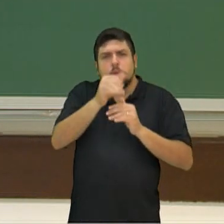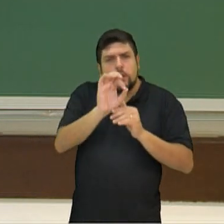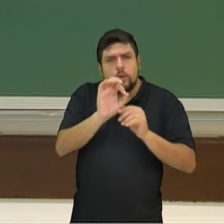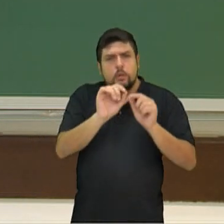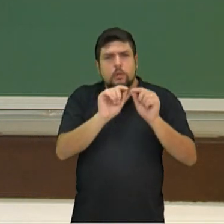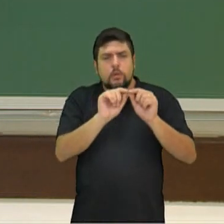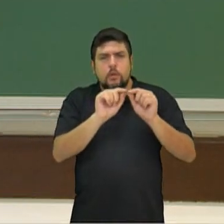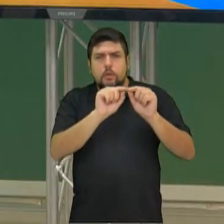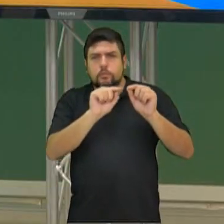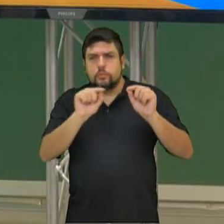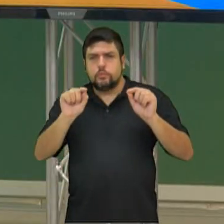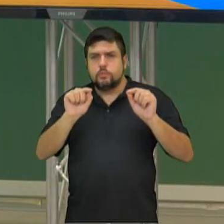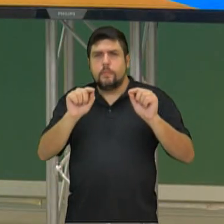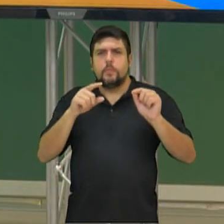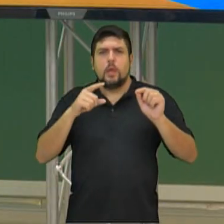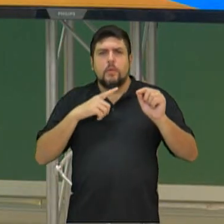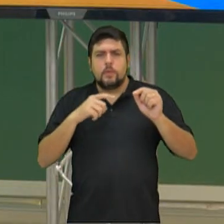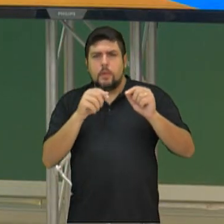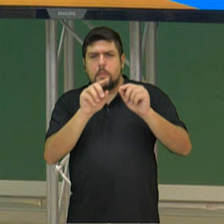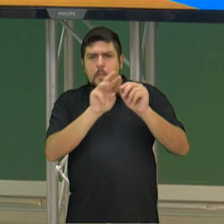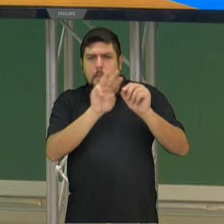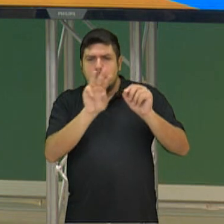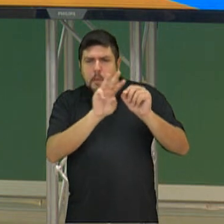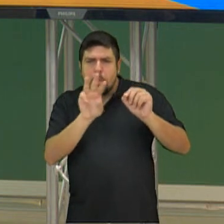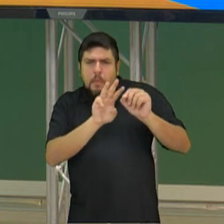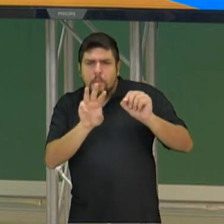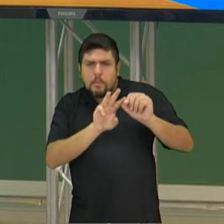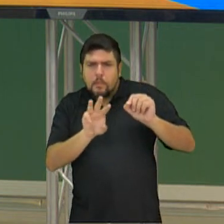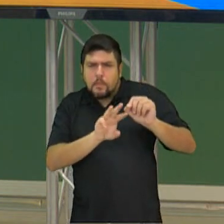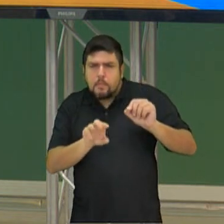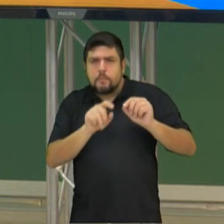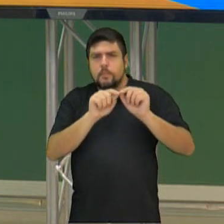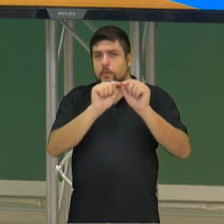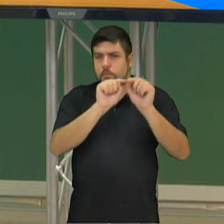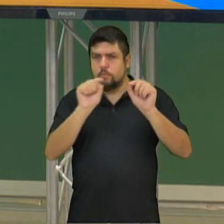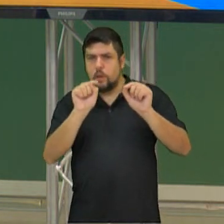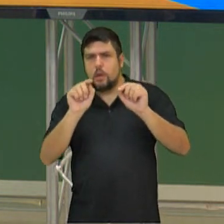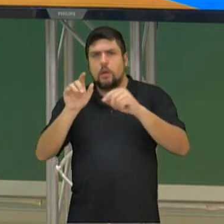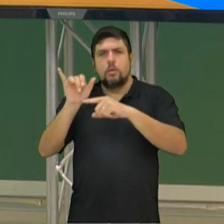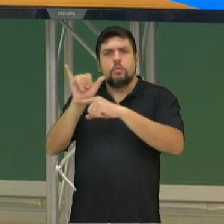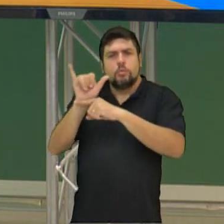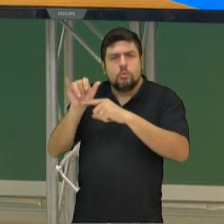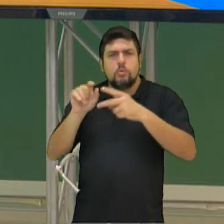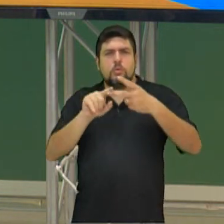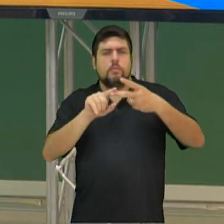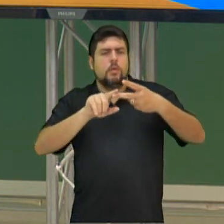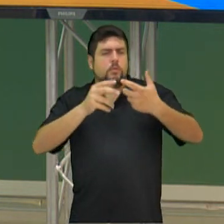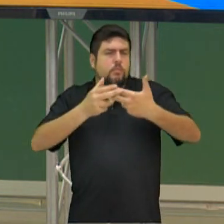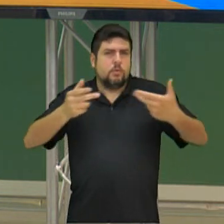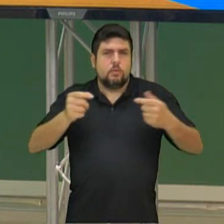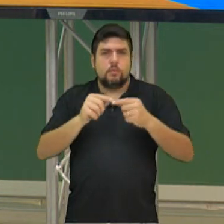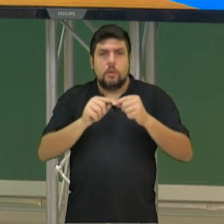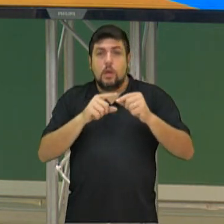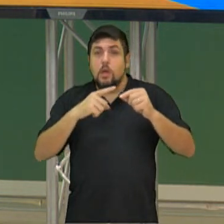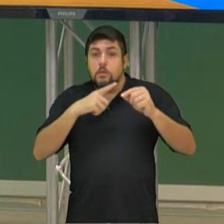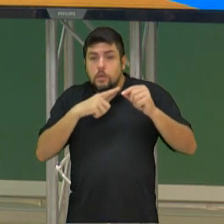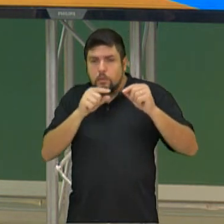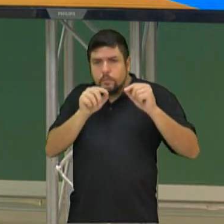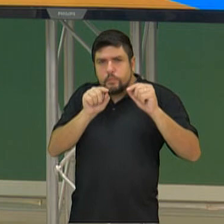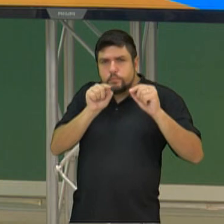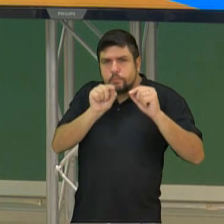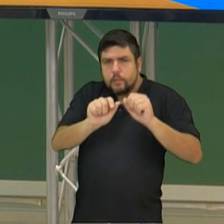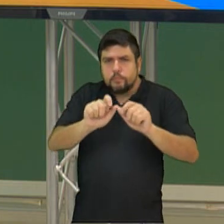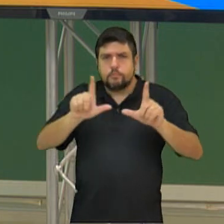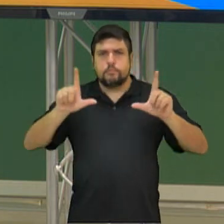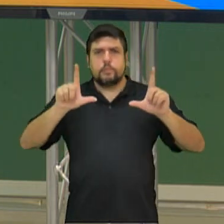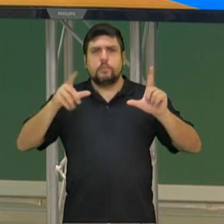que te manda para o YouTube para você poder assistir de novo, tem o link da atividade, né? E tem o link da presença. Então não